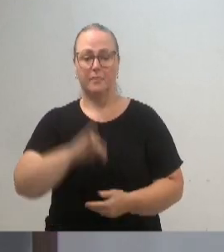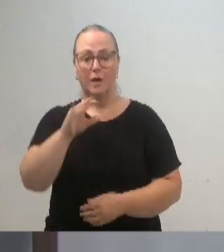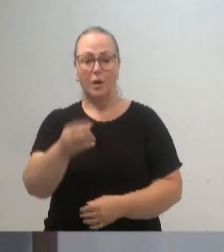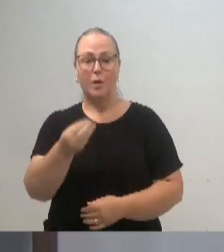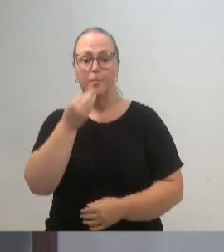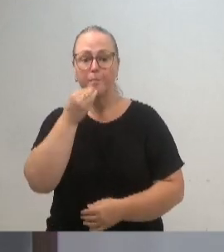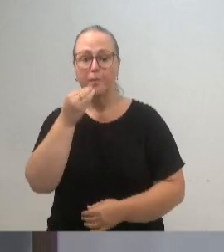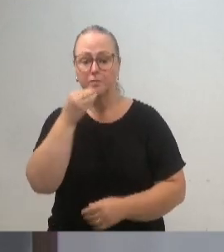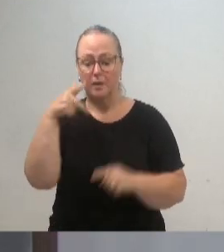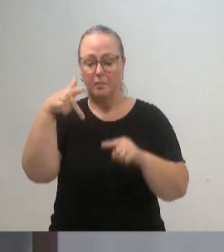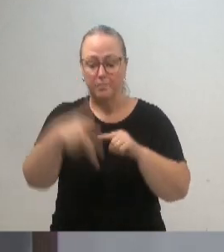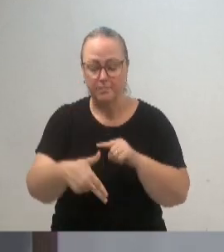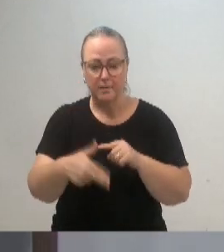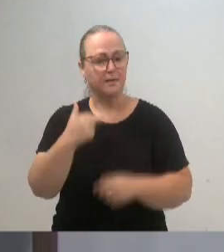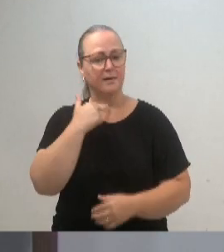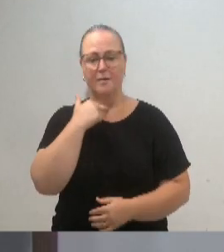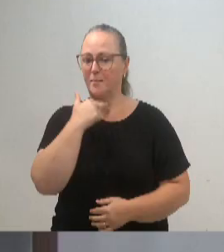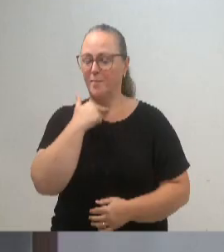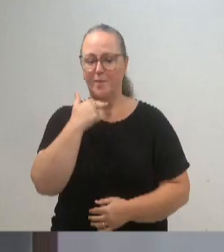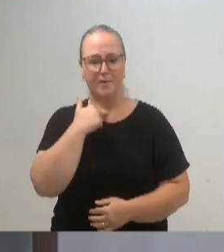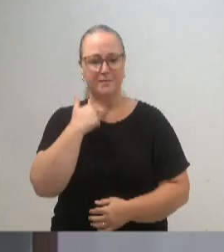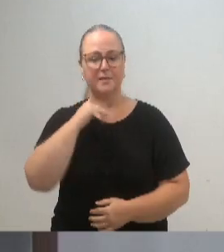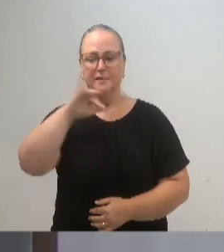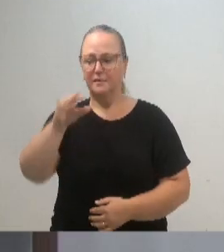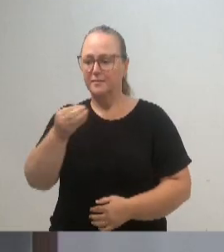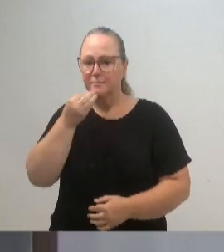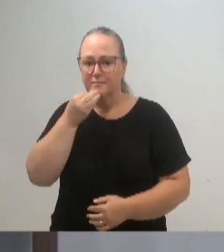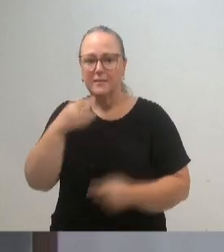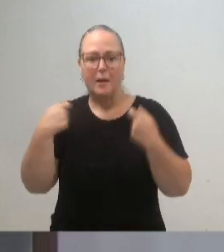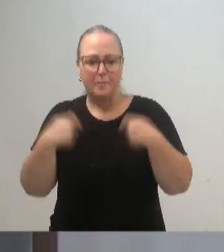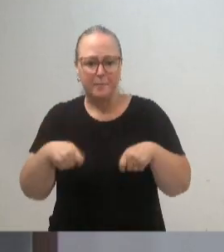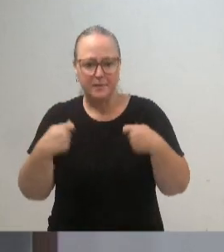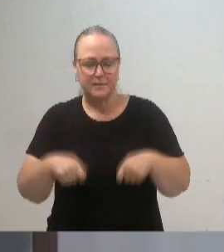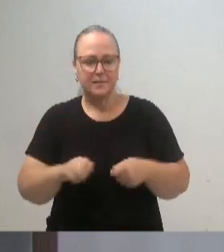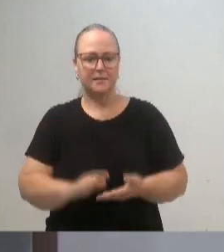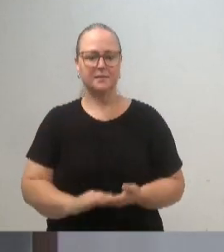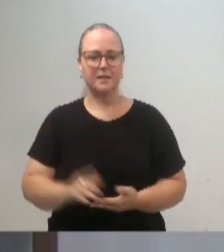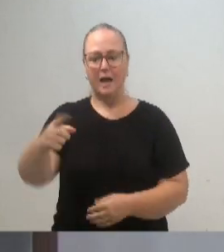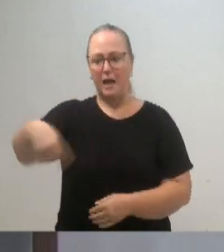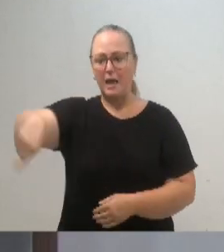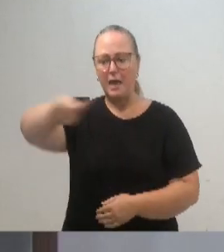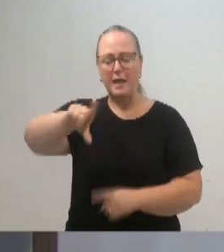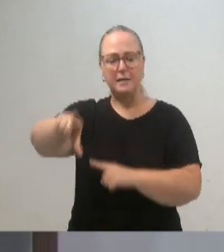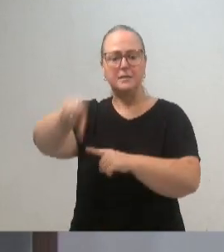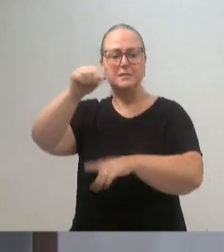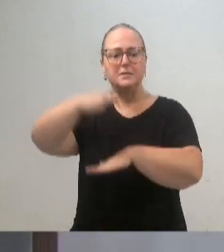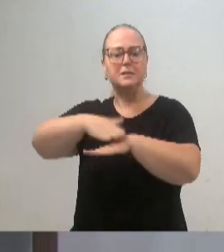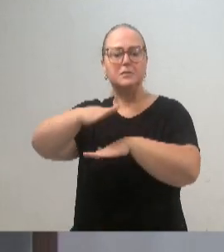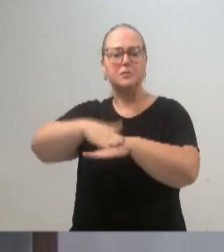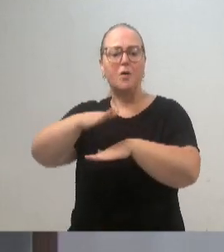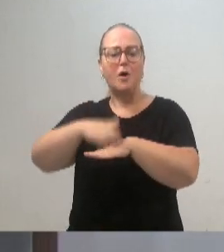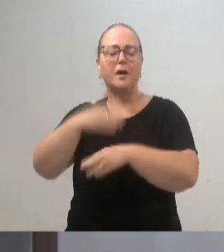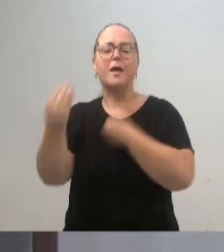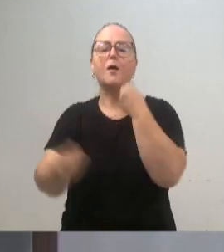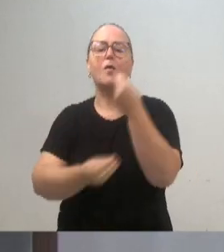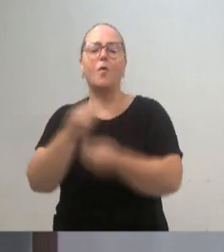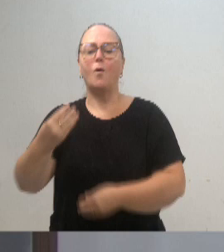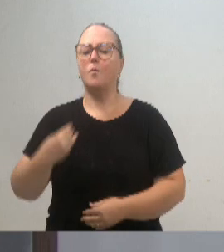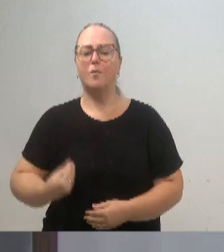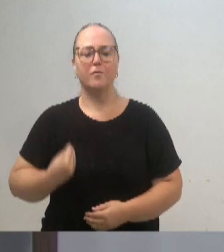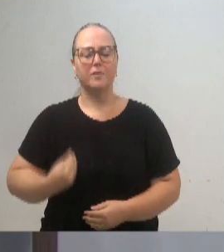oportunidade precisa ser dada para os nossos filhos. Eles vão decidir se eles vão voar alto, baixo, médio, ou se eles vão